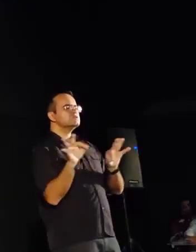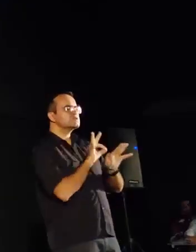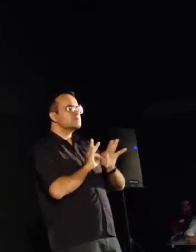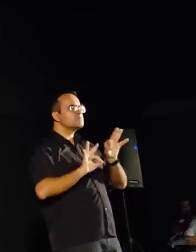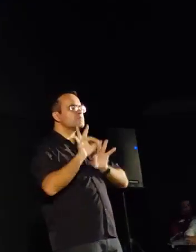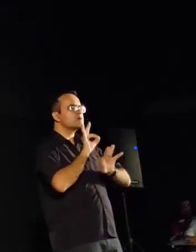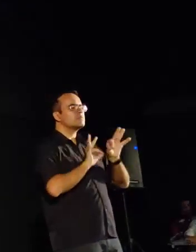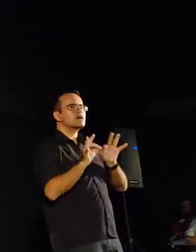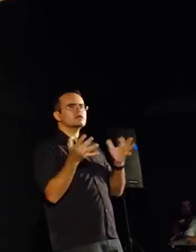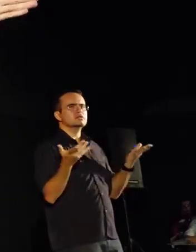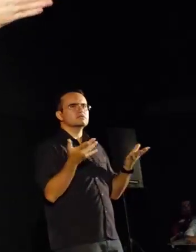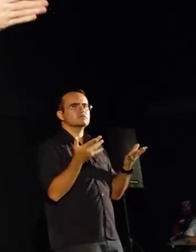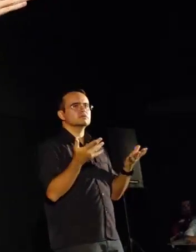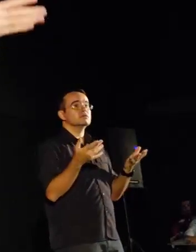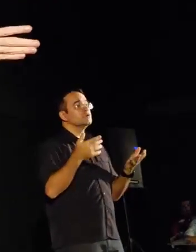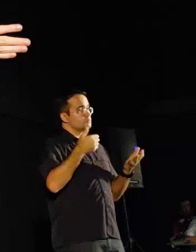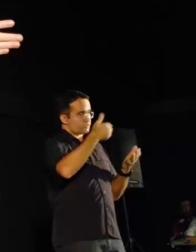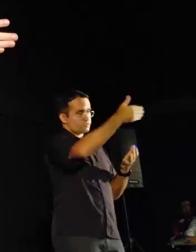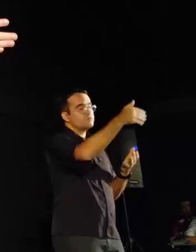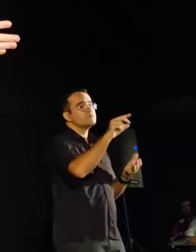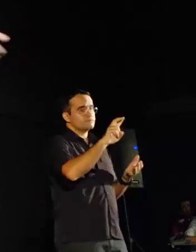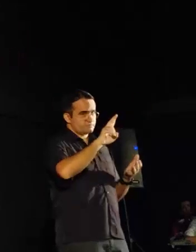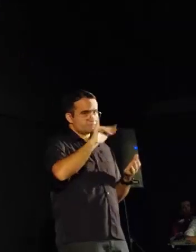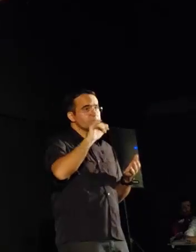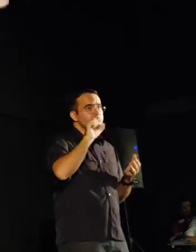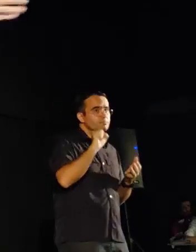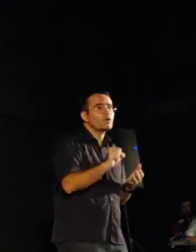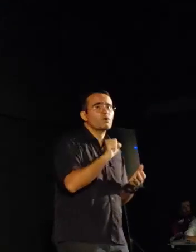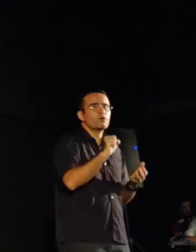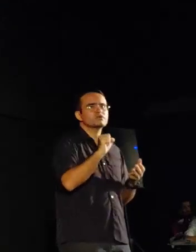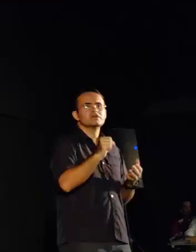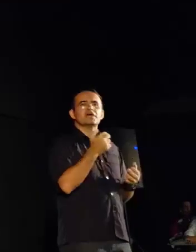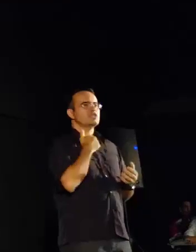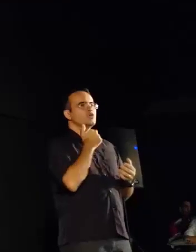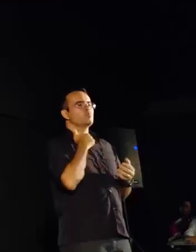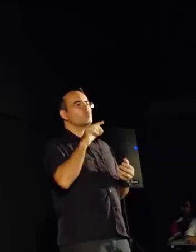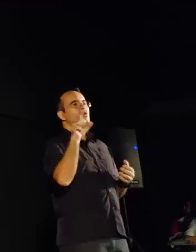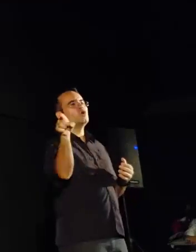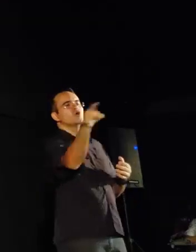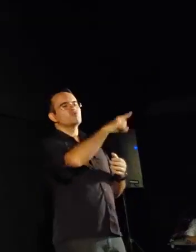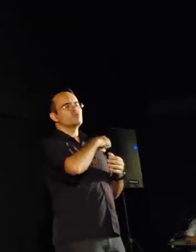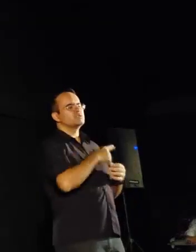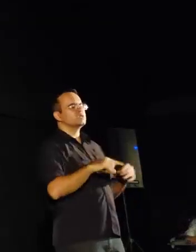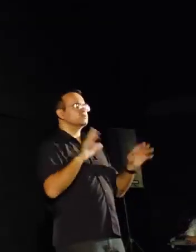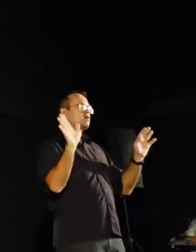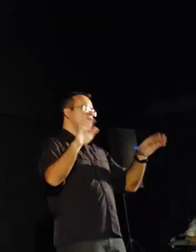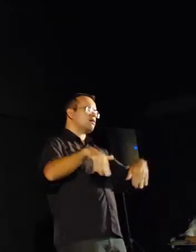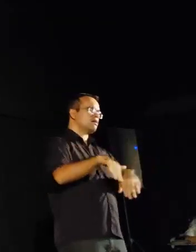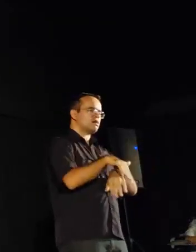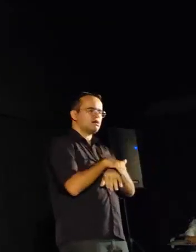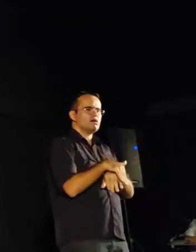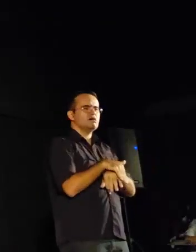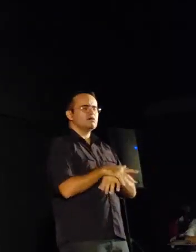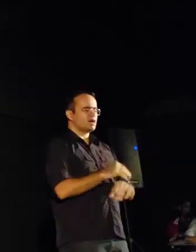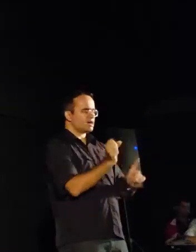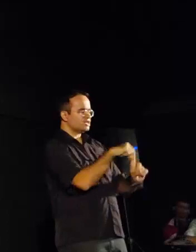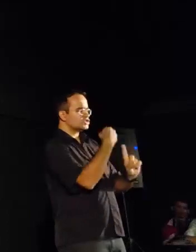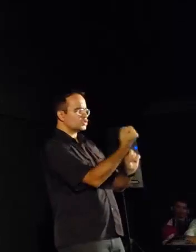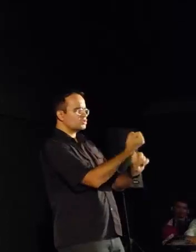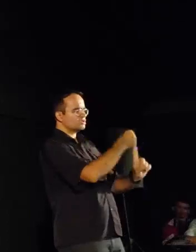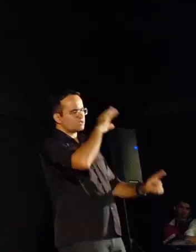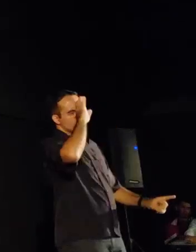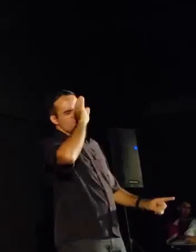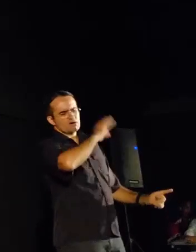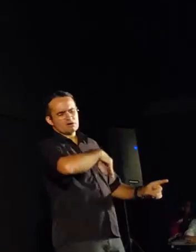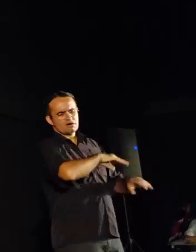virá? Porque não é possível mais não confiar no povo brasileiro. Não é possível mais não